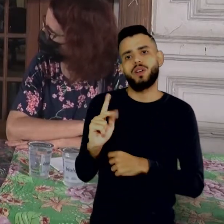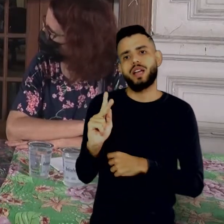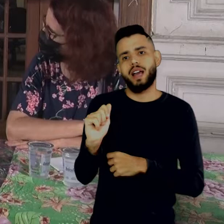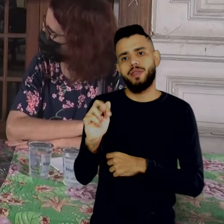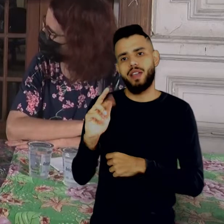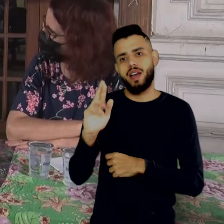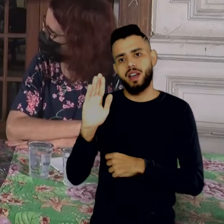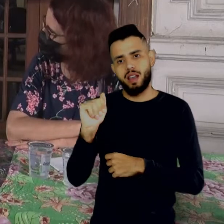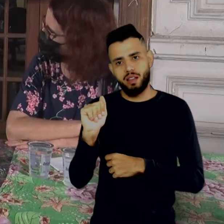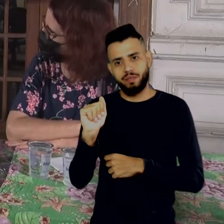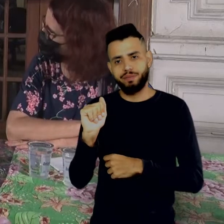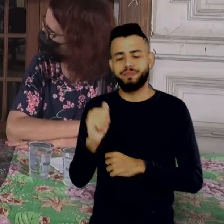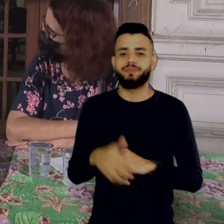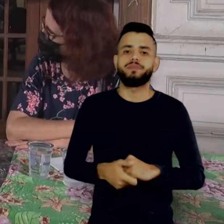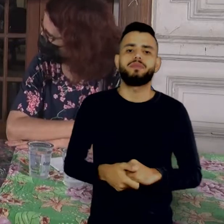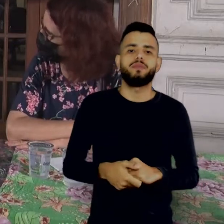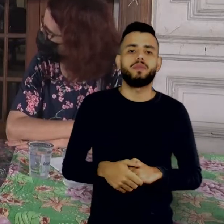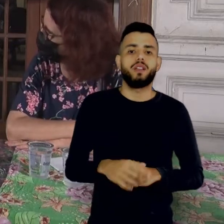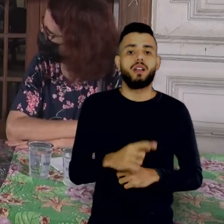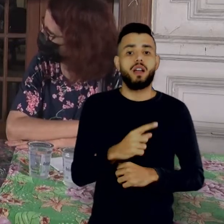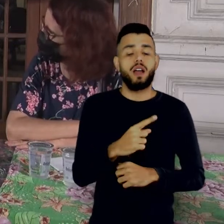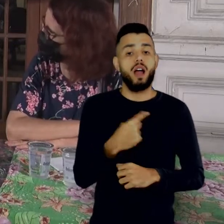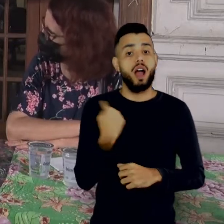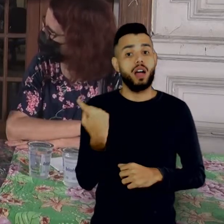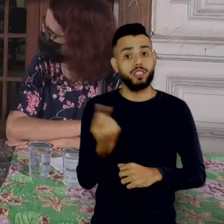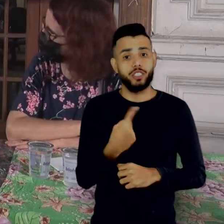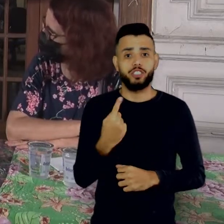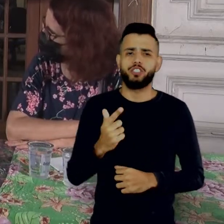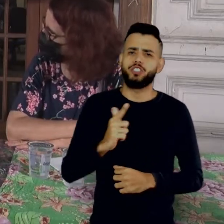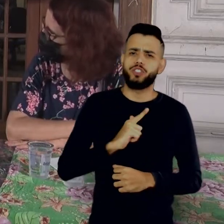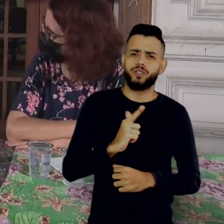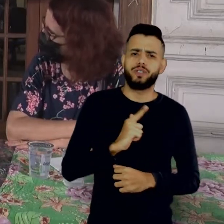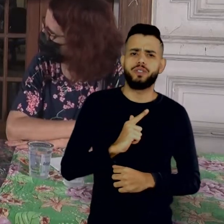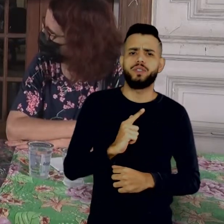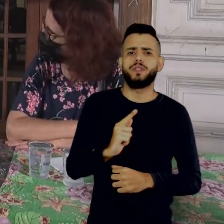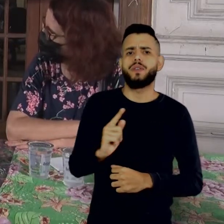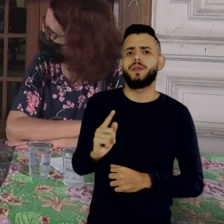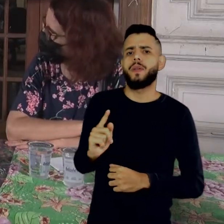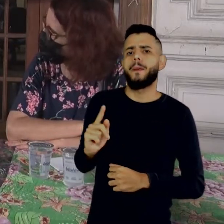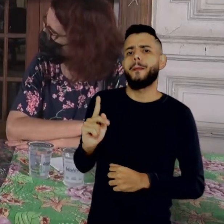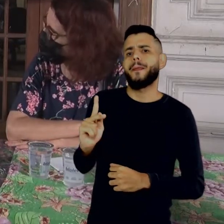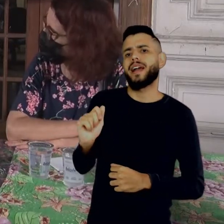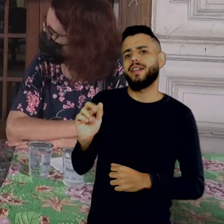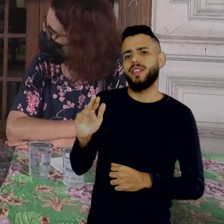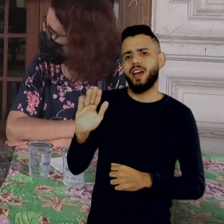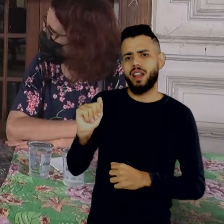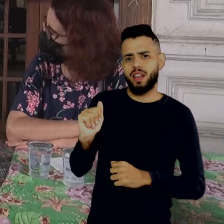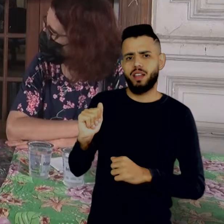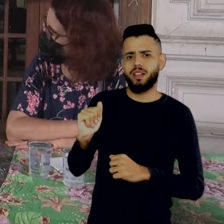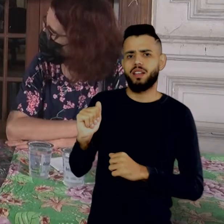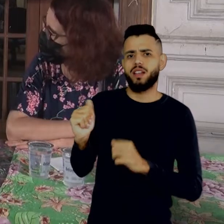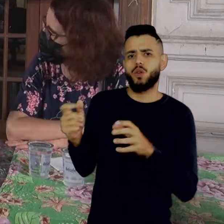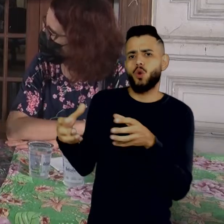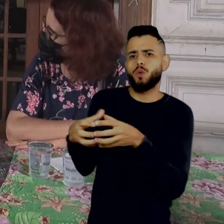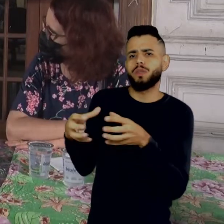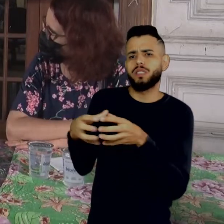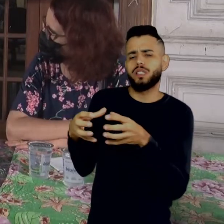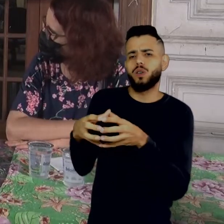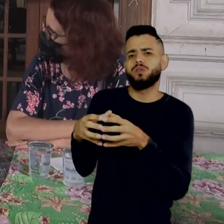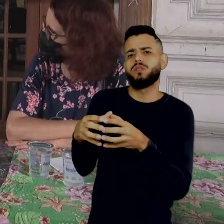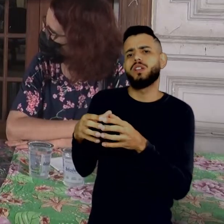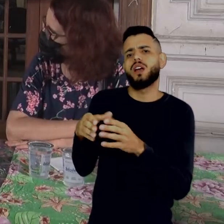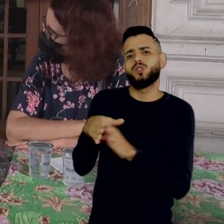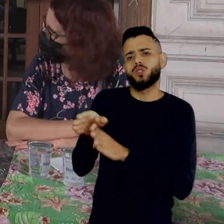né? E a gente contou com pessoas muito... A Cadara era uma comissão de assessoramento